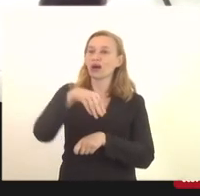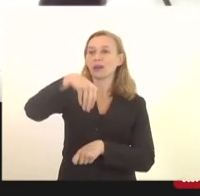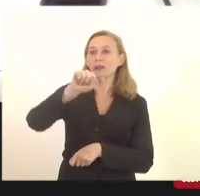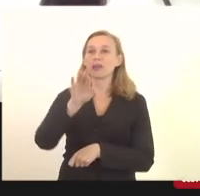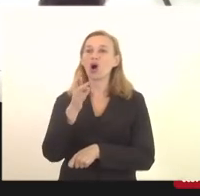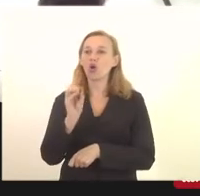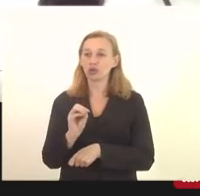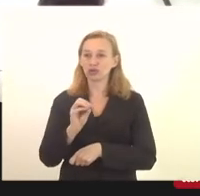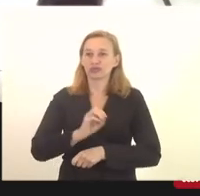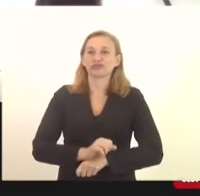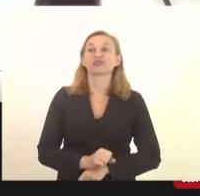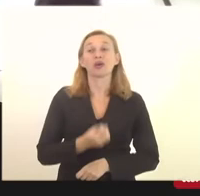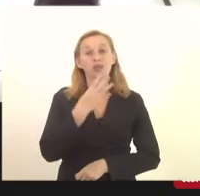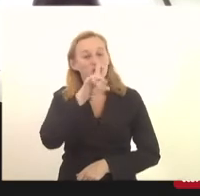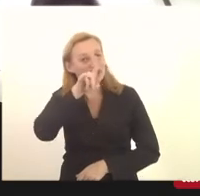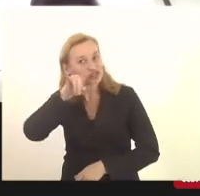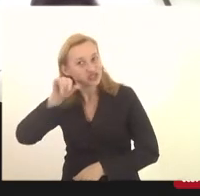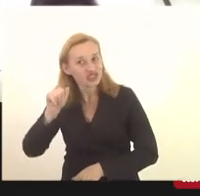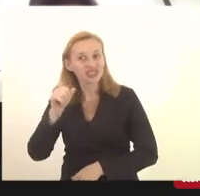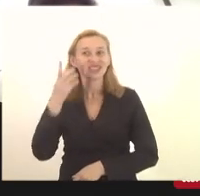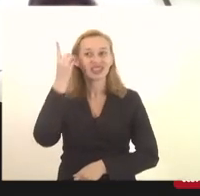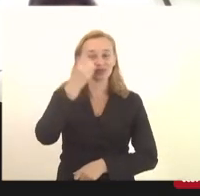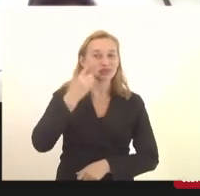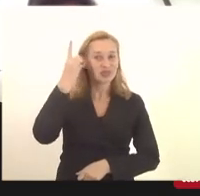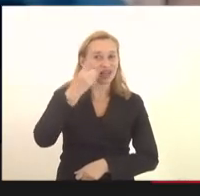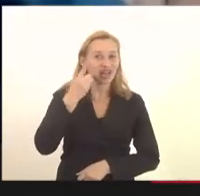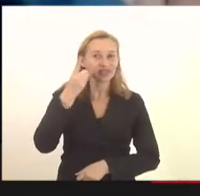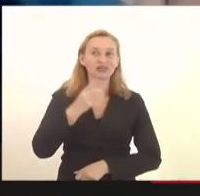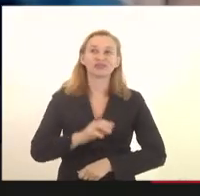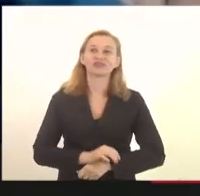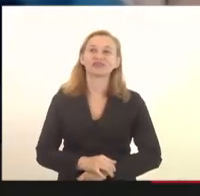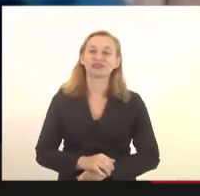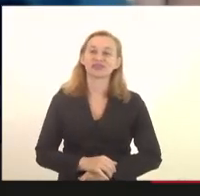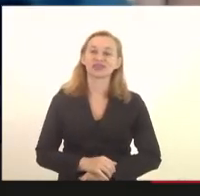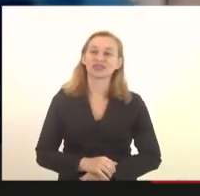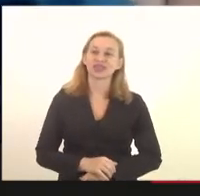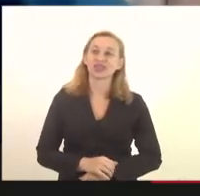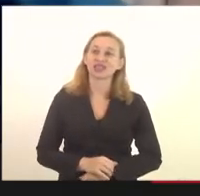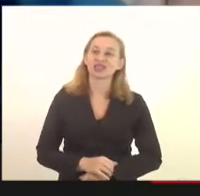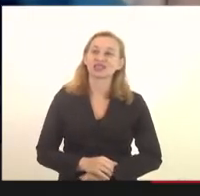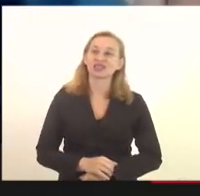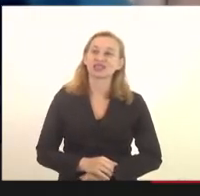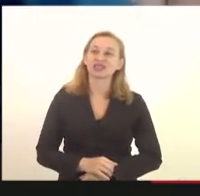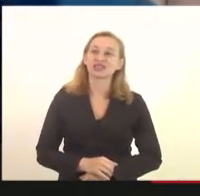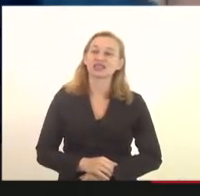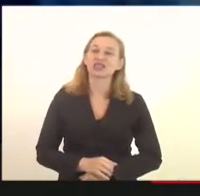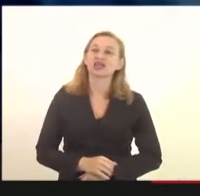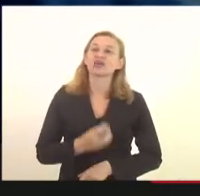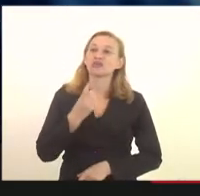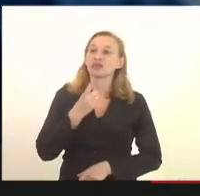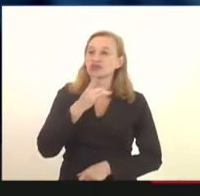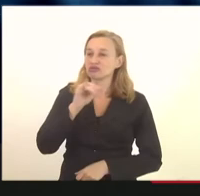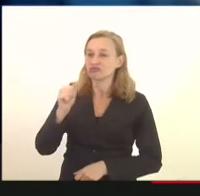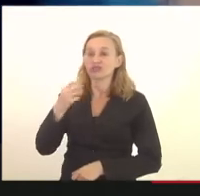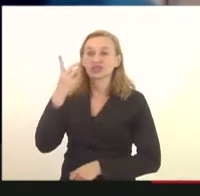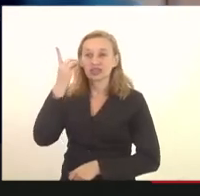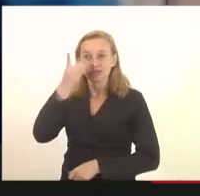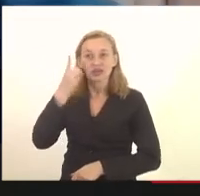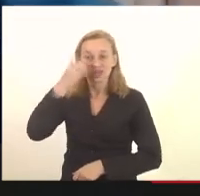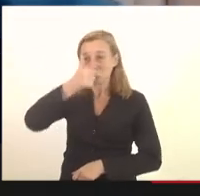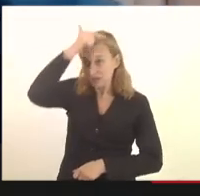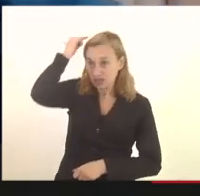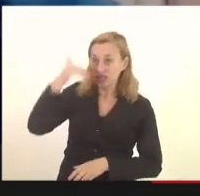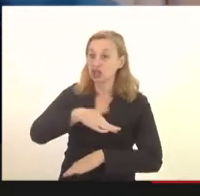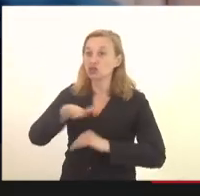Osório. Bom dia, deputadas, deputados. Saúdo aí nosso presidente líder, deputado Luiz Paulo, e todos os